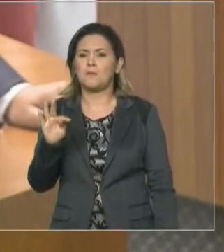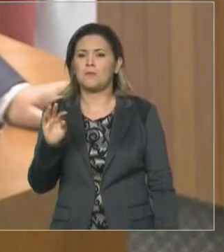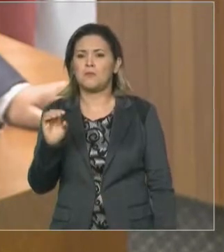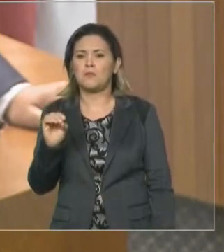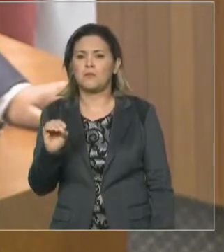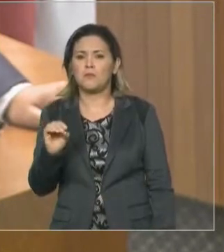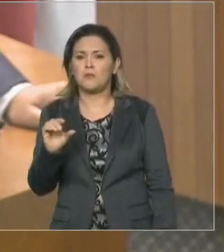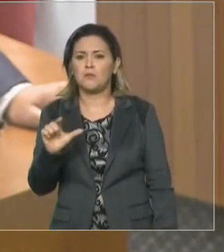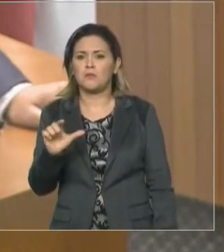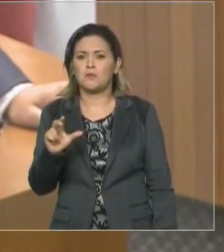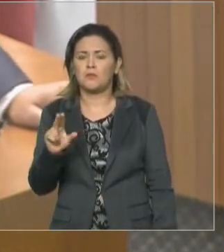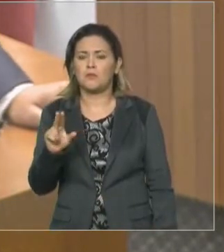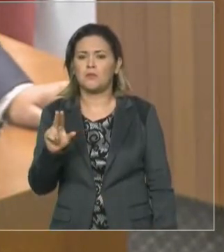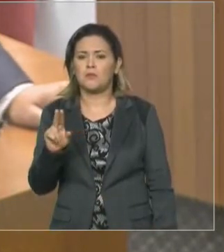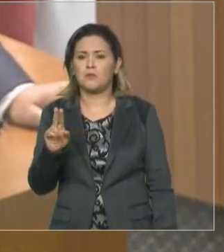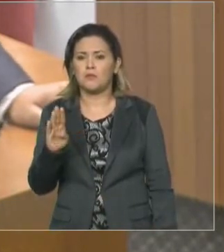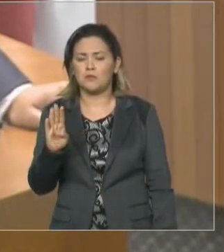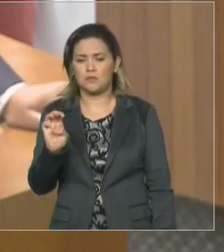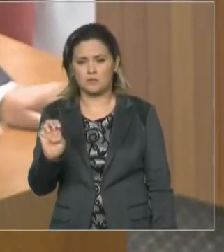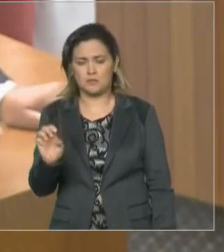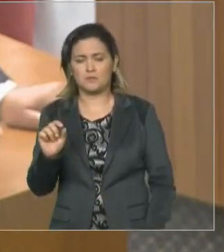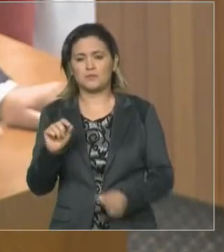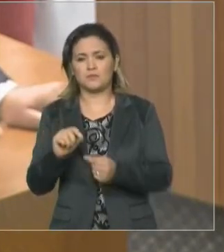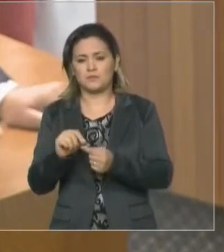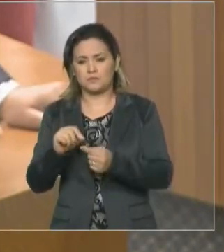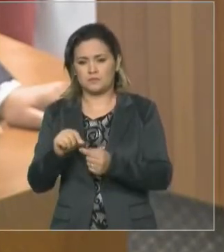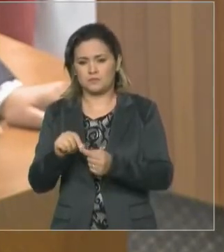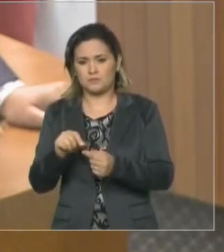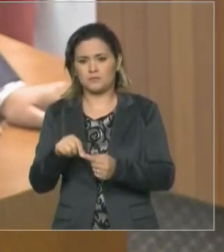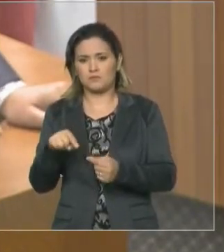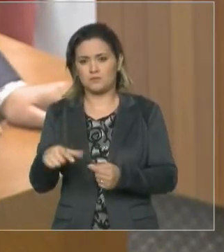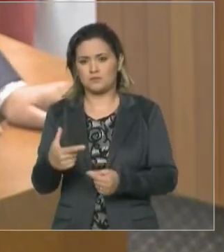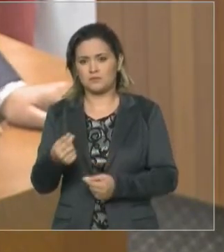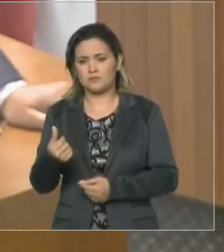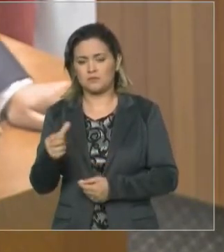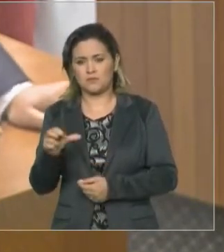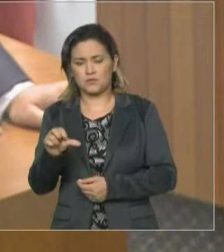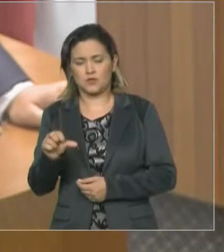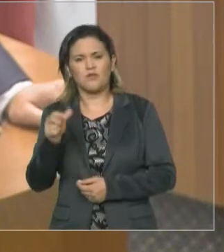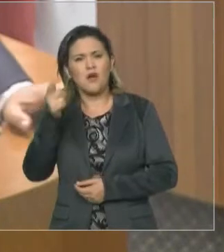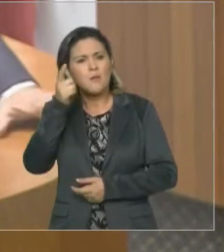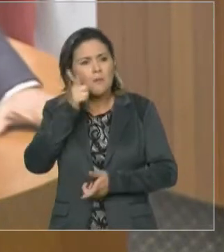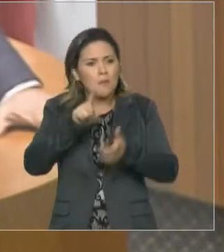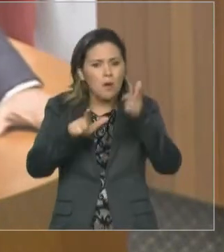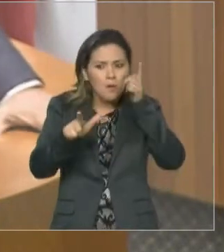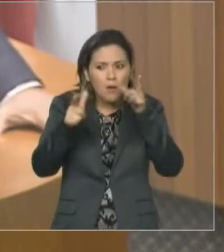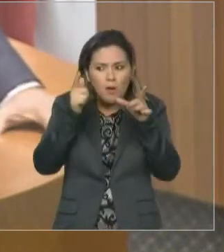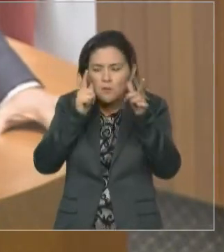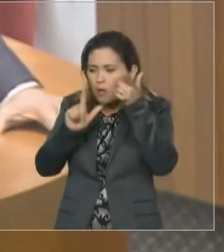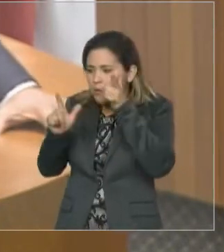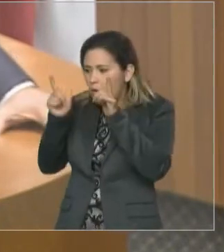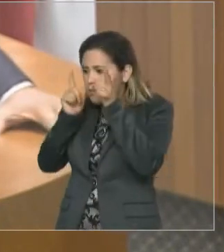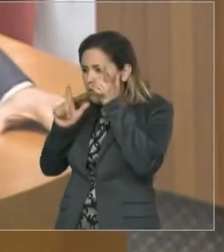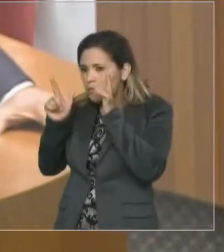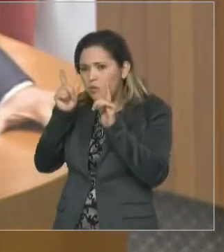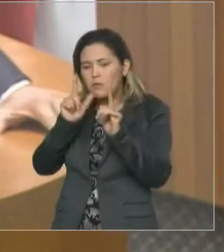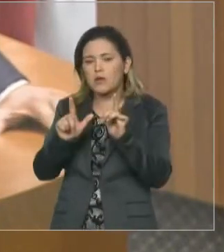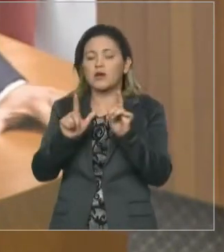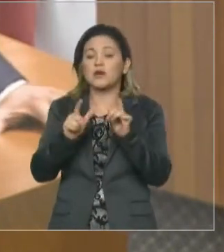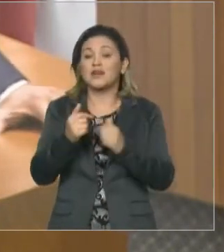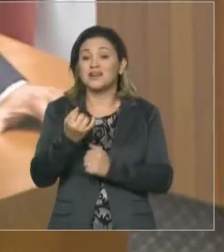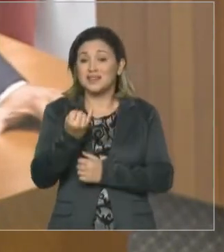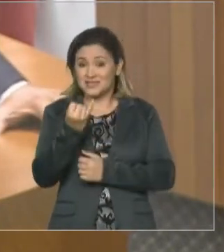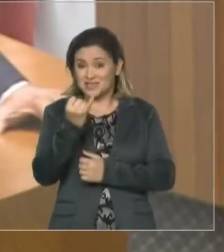neste campeonato de 2019, invicto, e que um empate consagraria o Moto como campeão